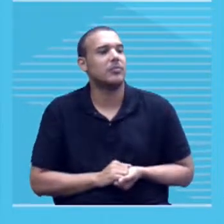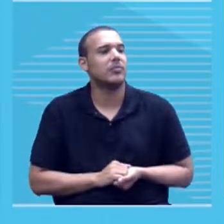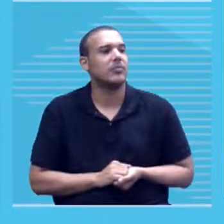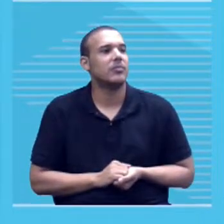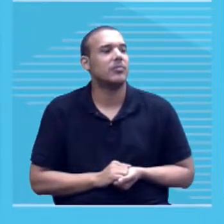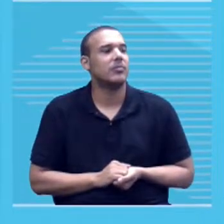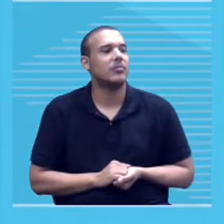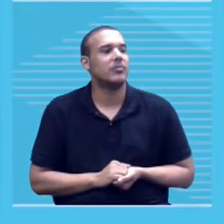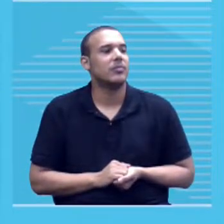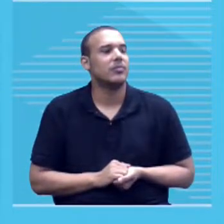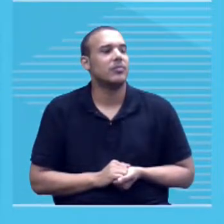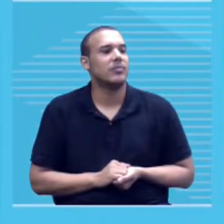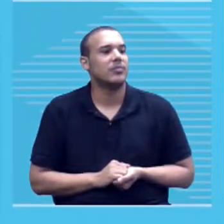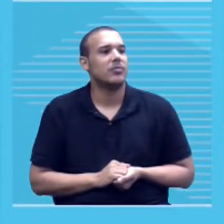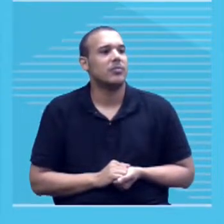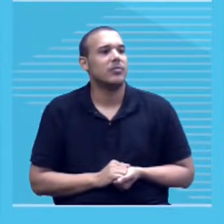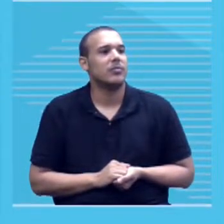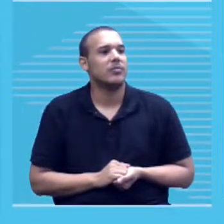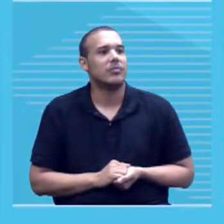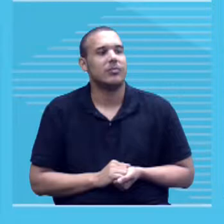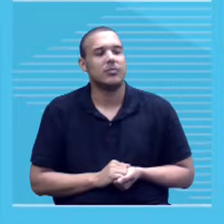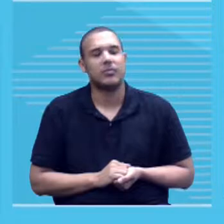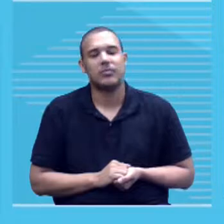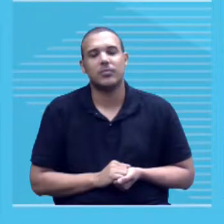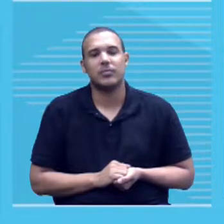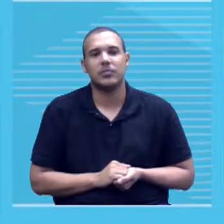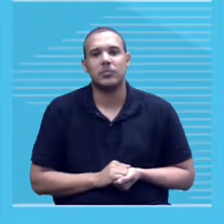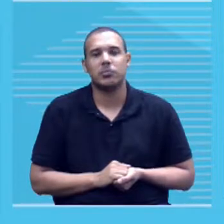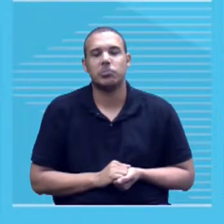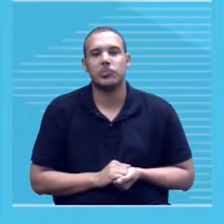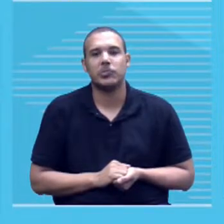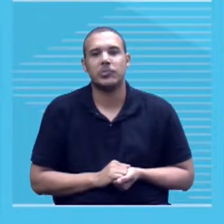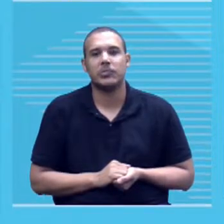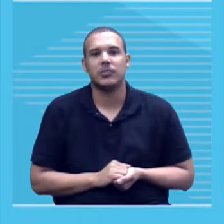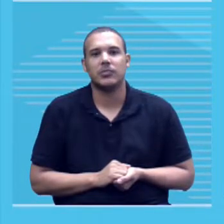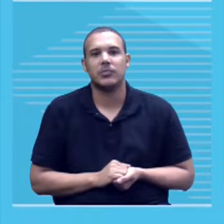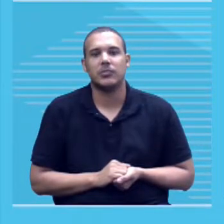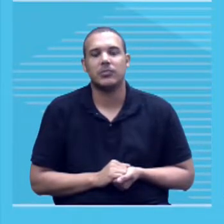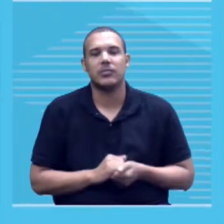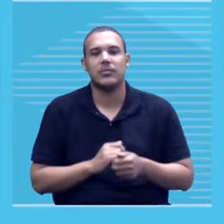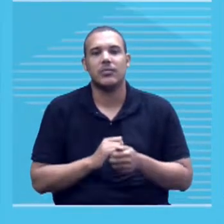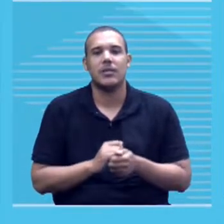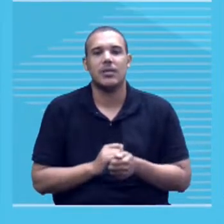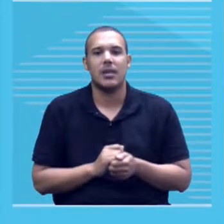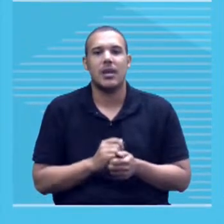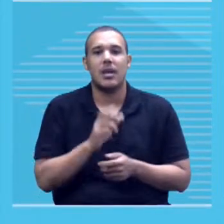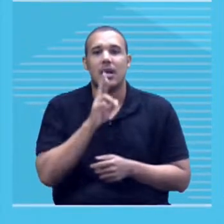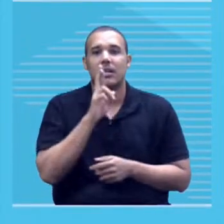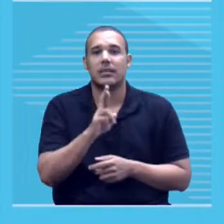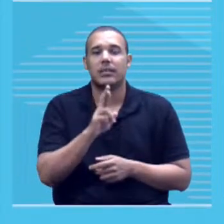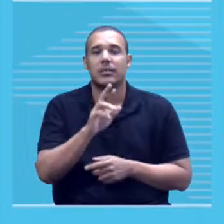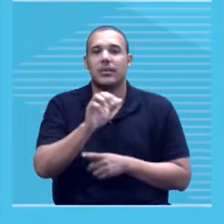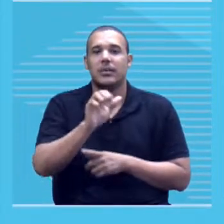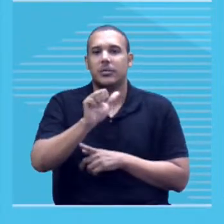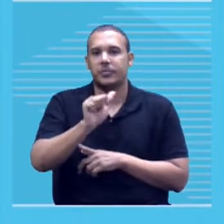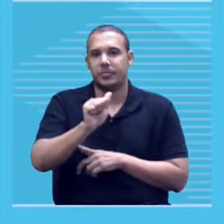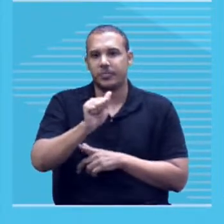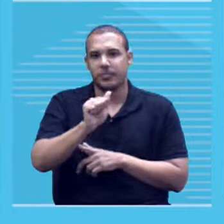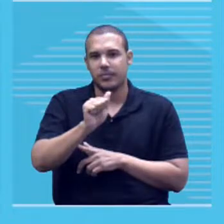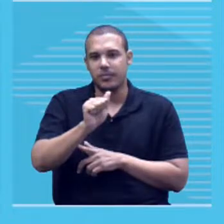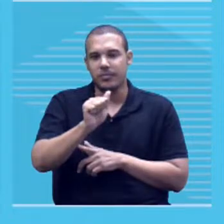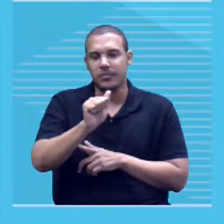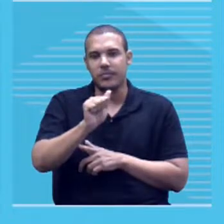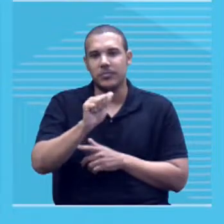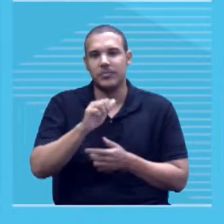Daria um total aí de 192 kWh. Nosso gabarito realmente seria a letra A, de A. É bem